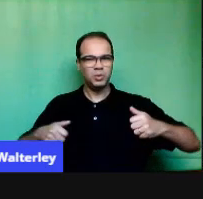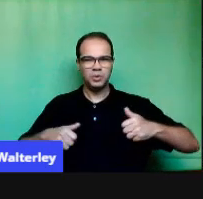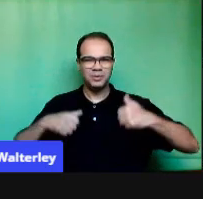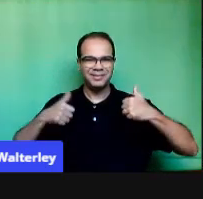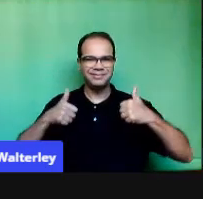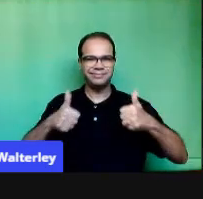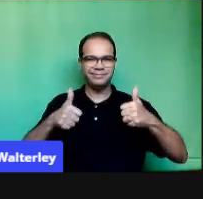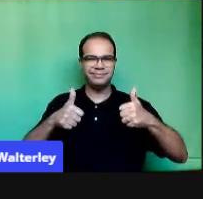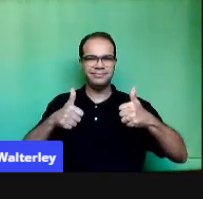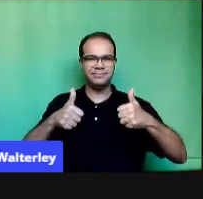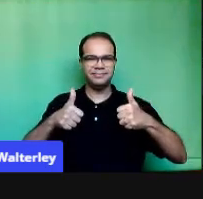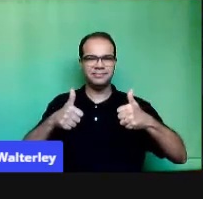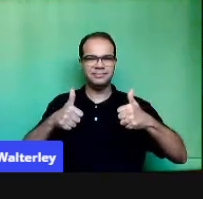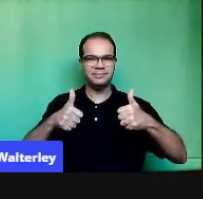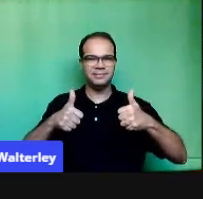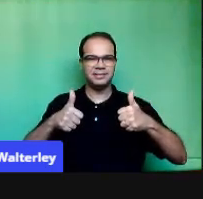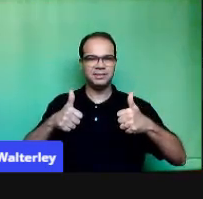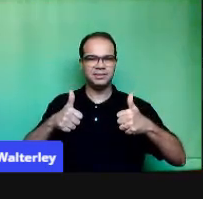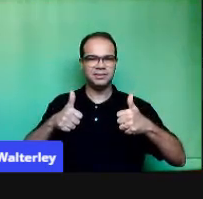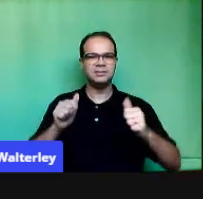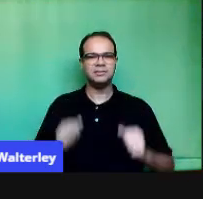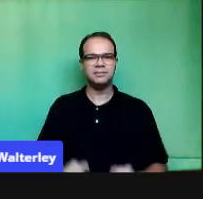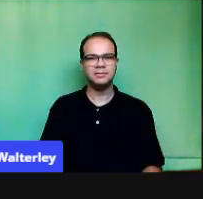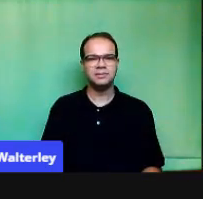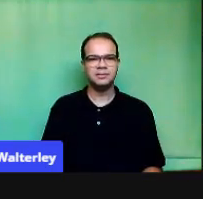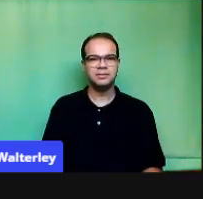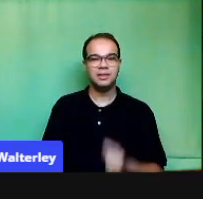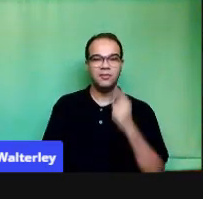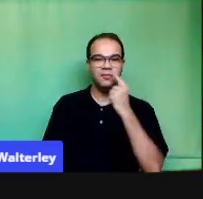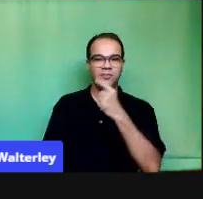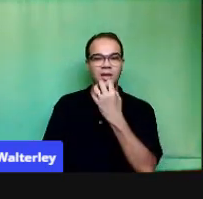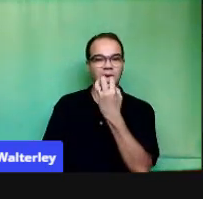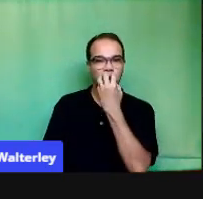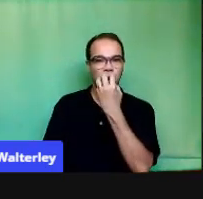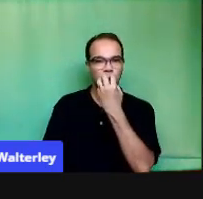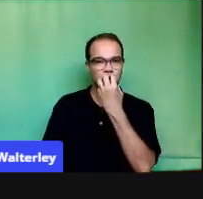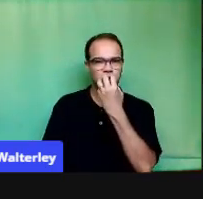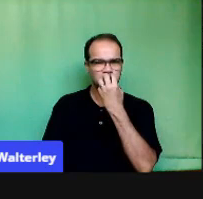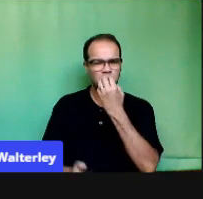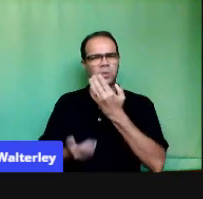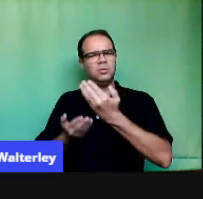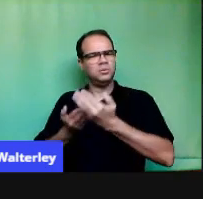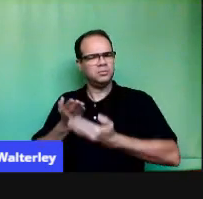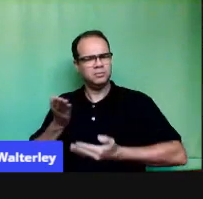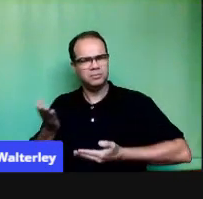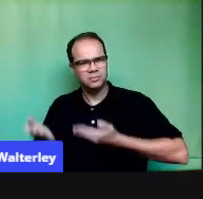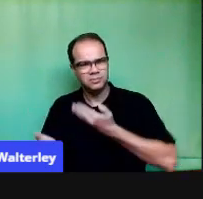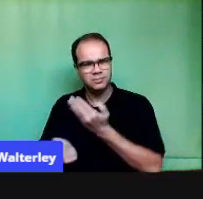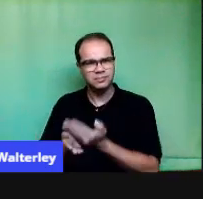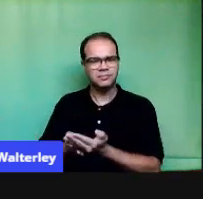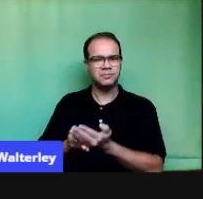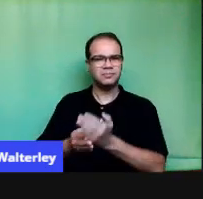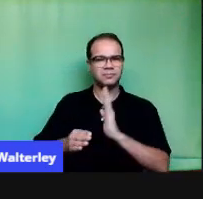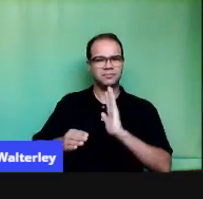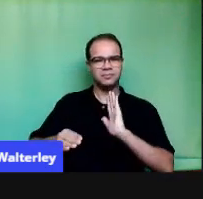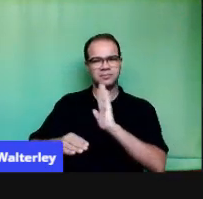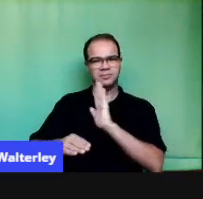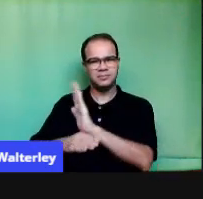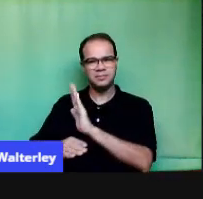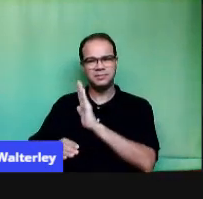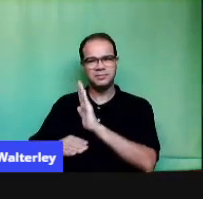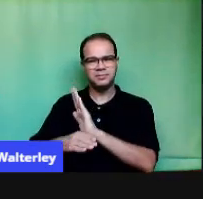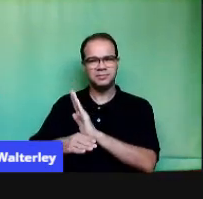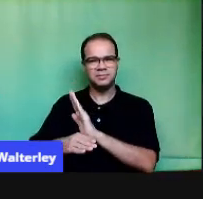Quando eu olho já para esses cães que estão vivendo em liberdade, bem tratados, bem alimentados, eu vou encontrar nos 5